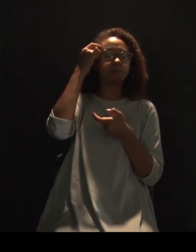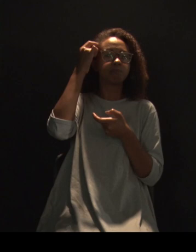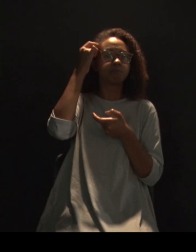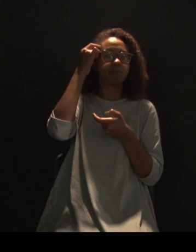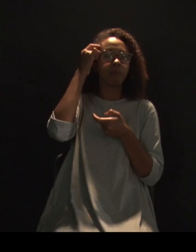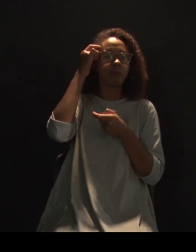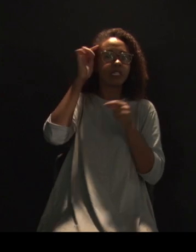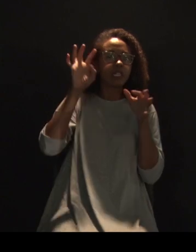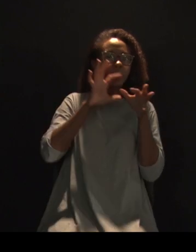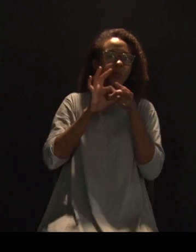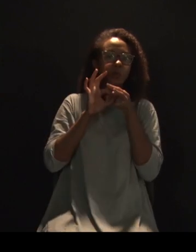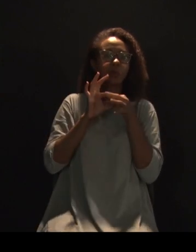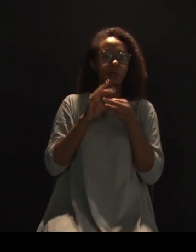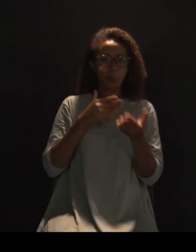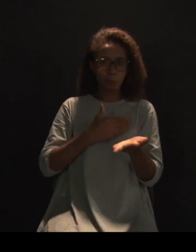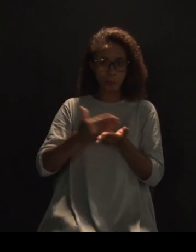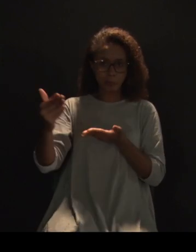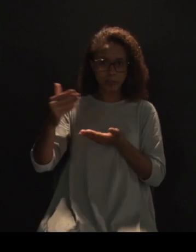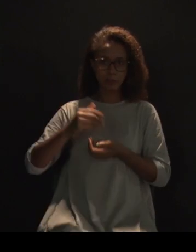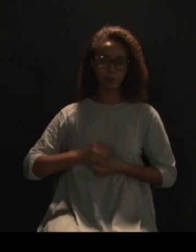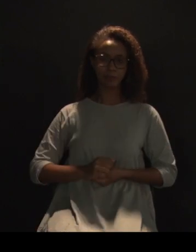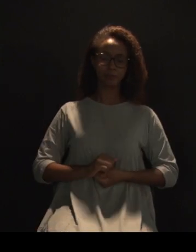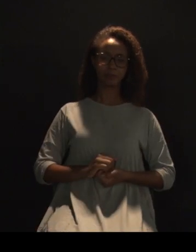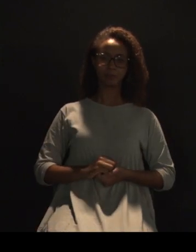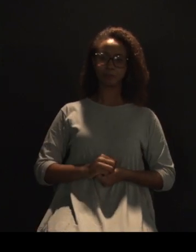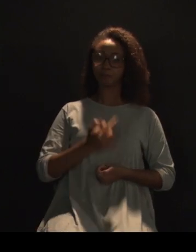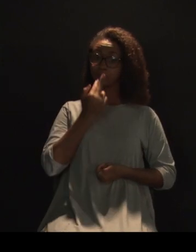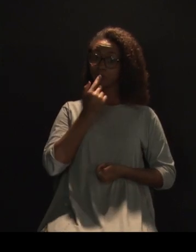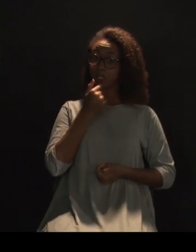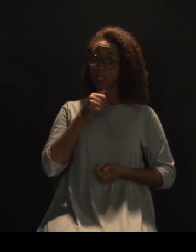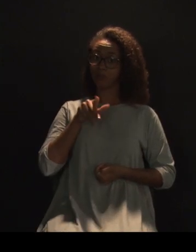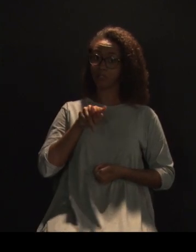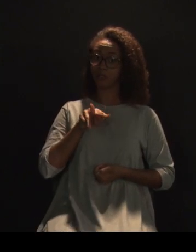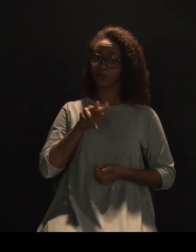lá a é